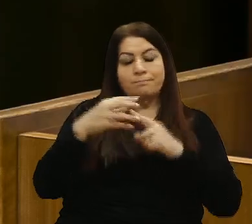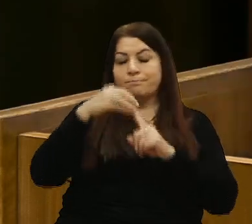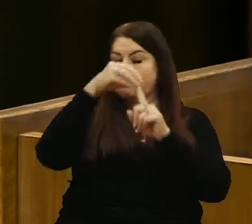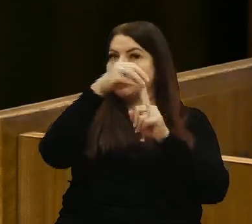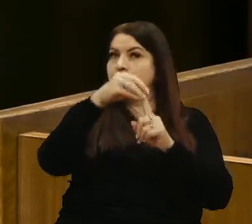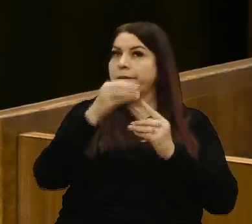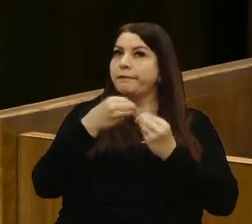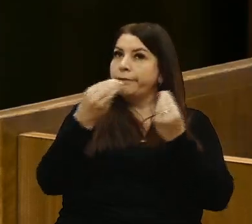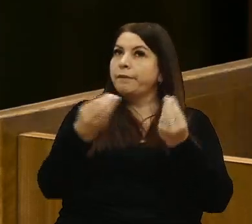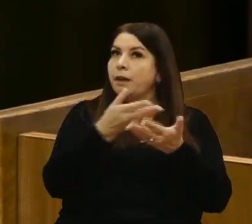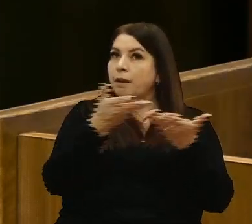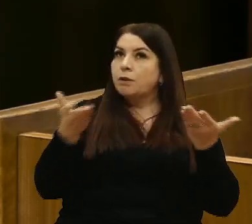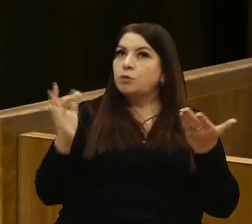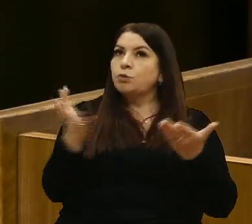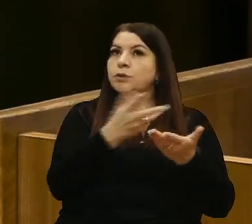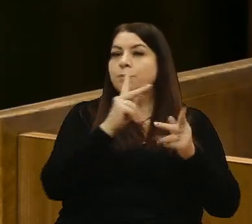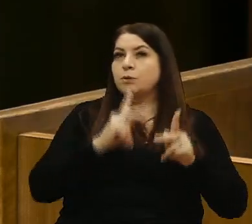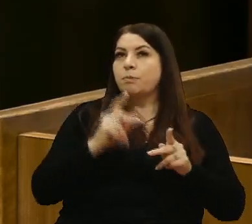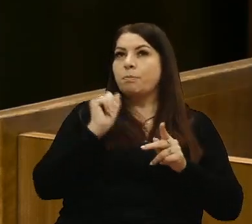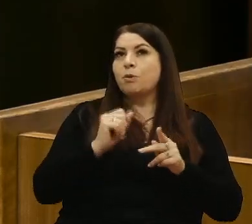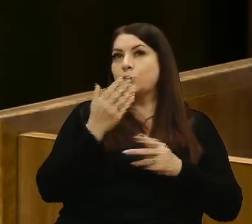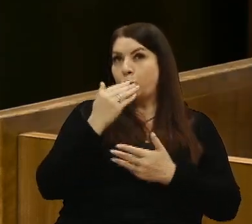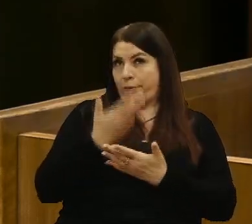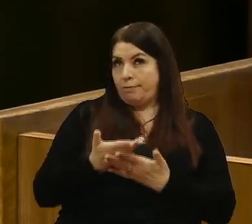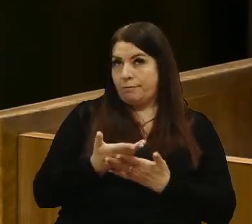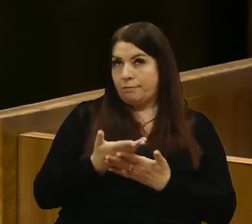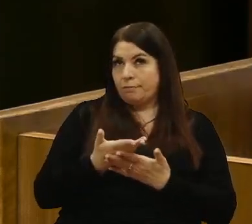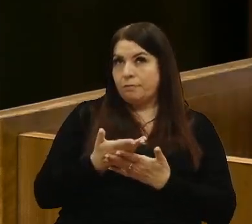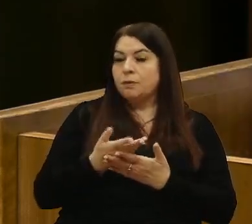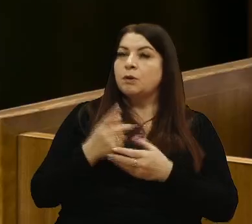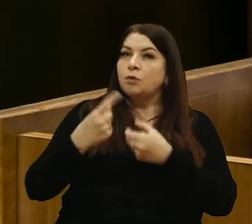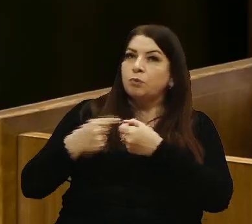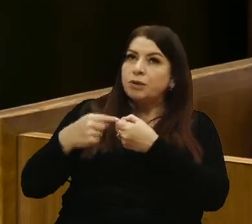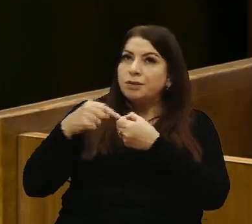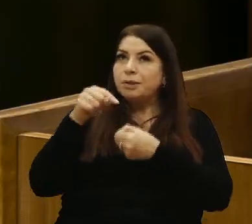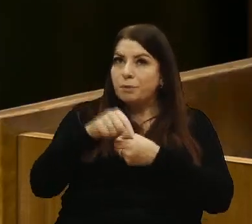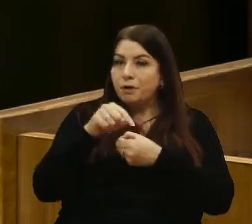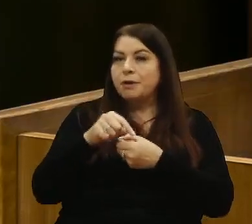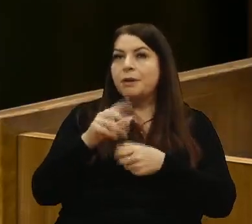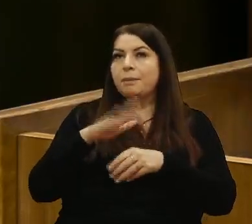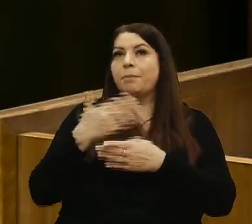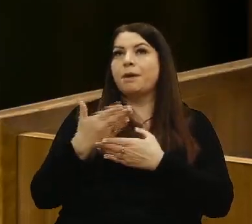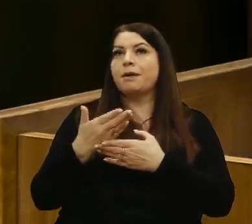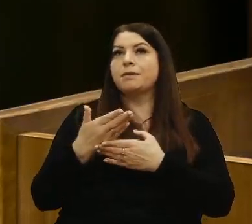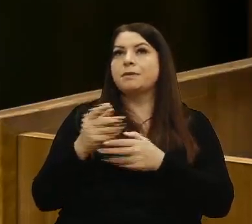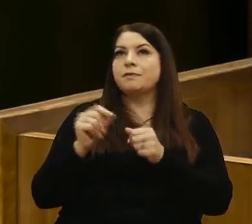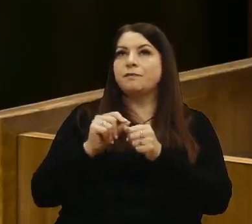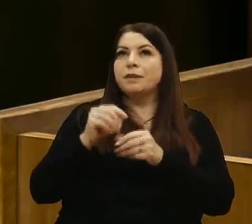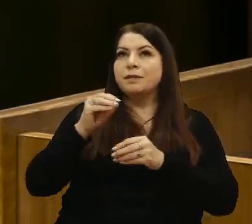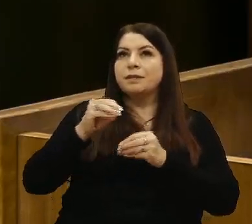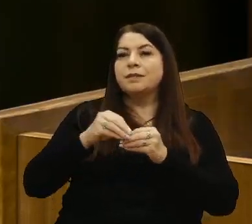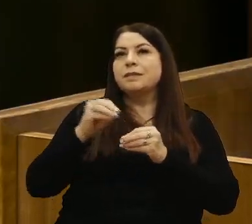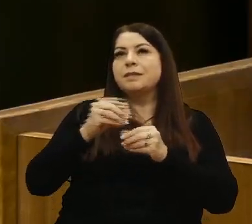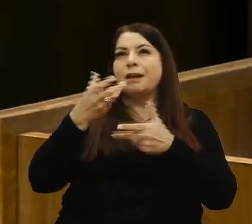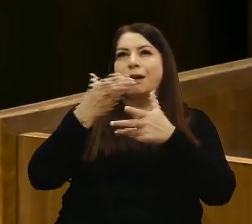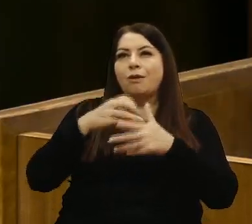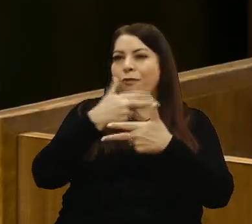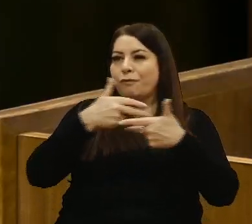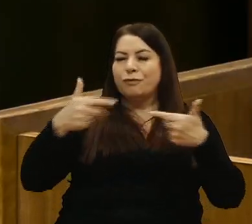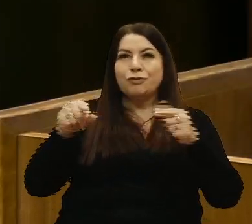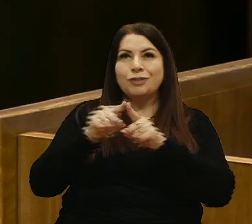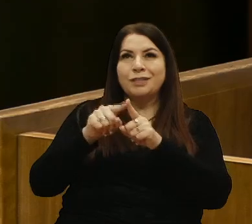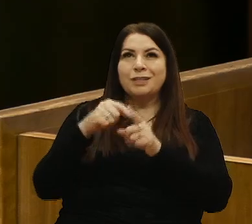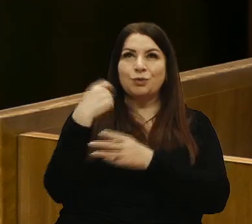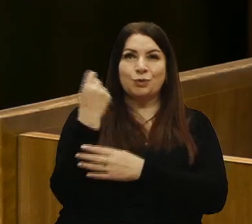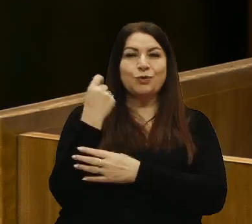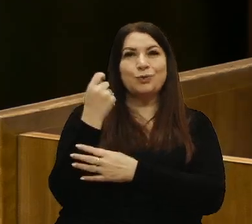é dar a garantia de que todas as pessoas possam comer. No município que mais produz hortifruti granjeiros do Rio Grande do